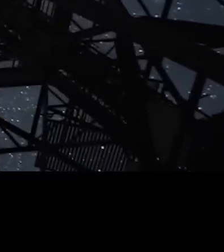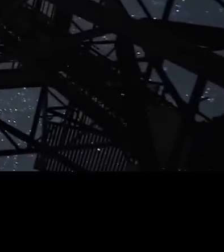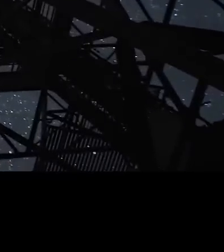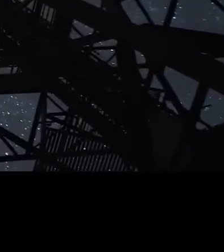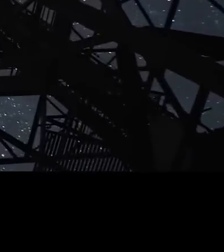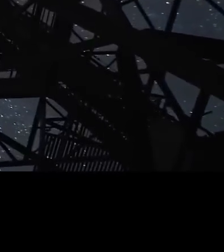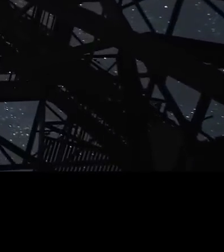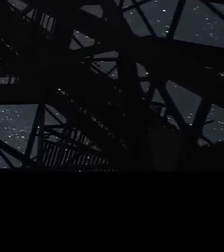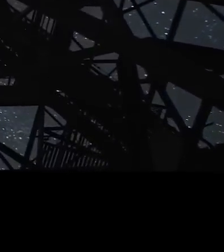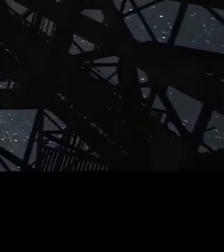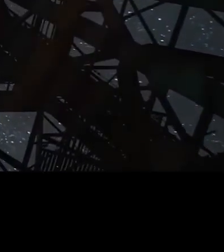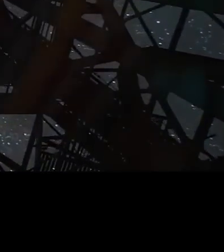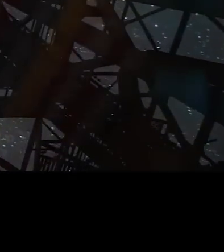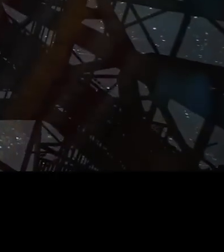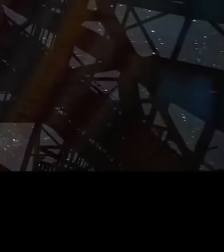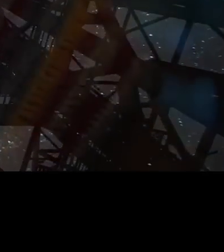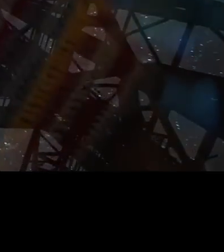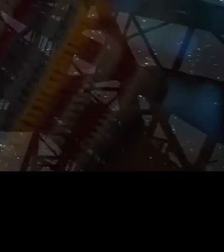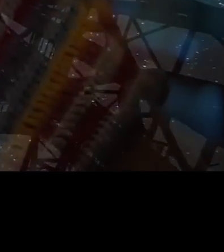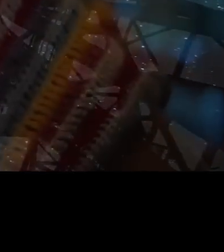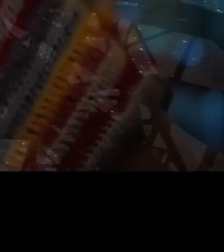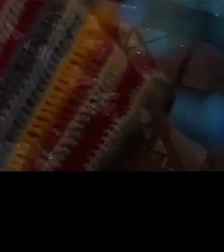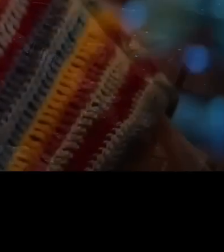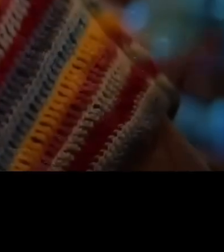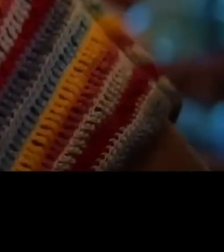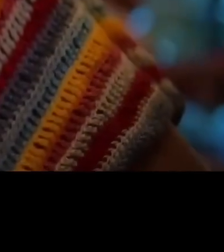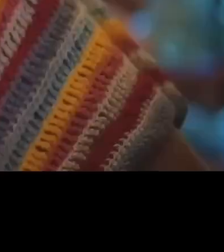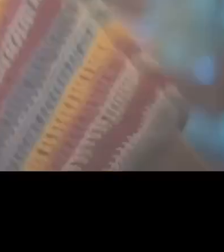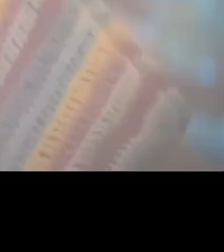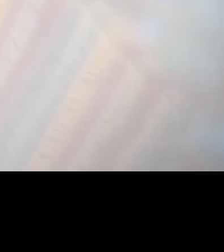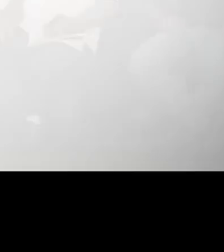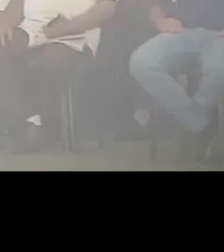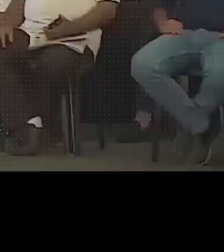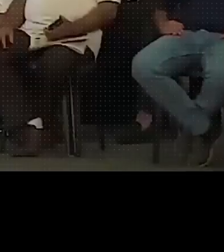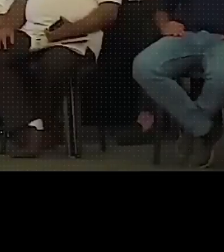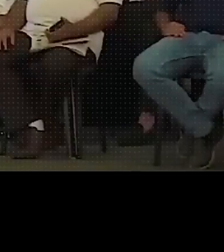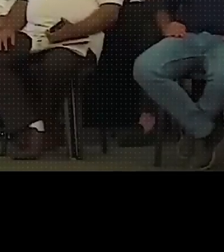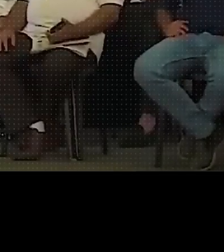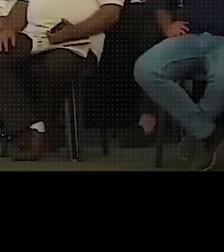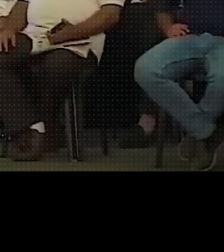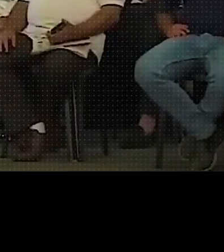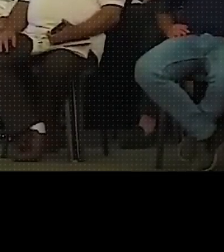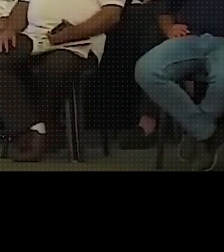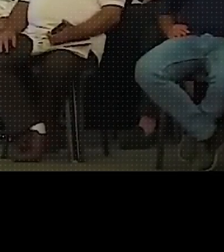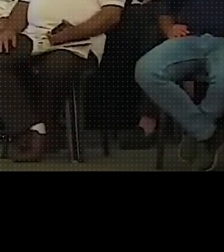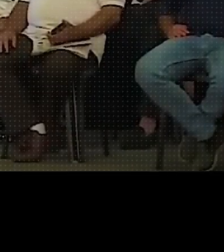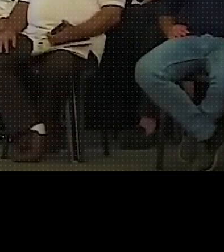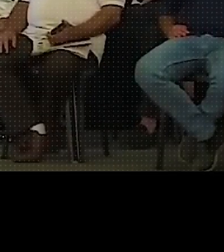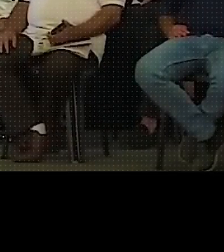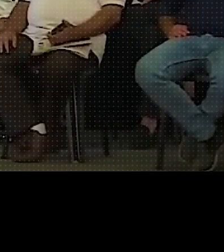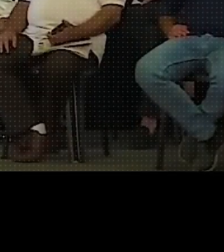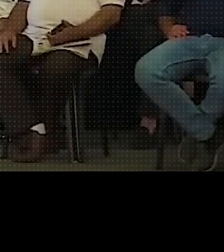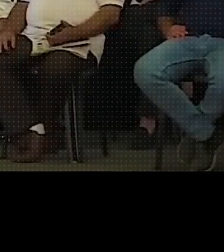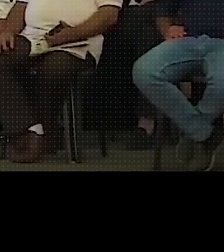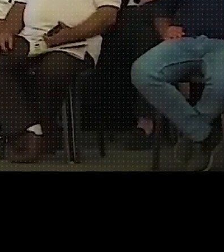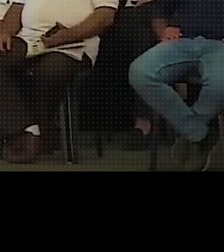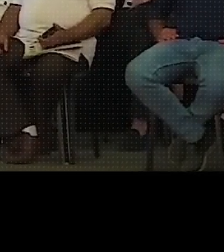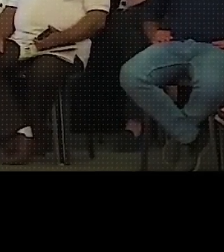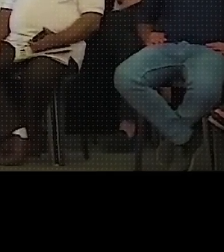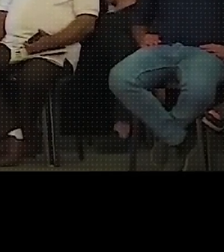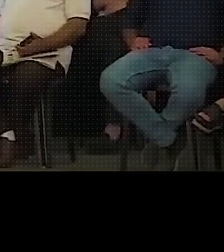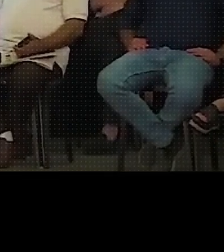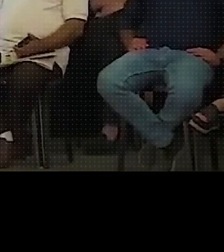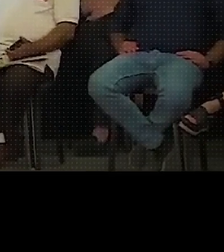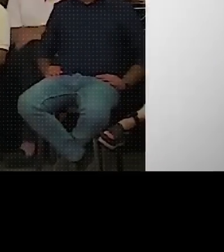Eu tinha certeza que esse dia chegaria. A verdade prevaleceu. Não